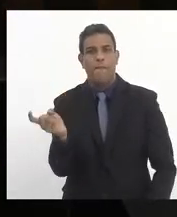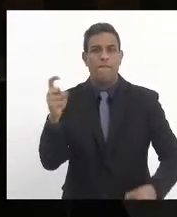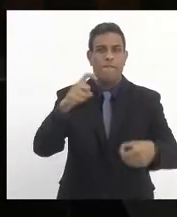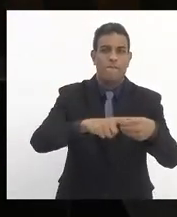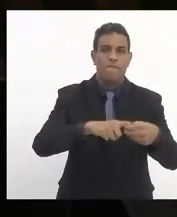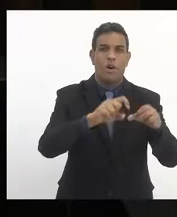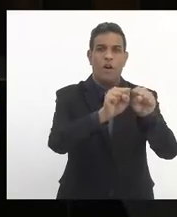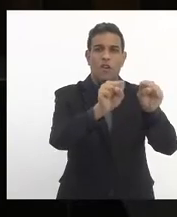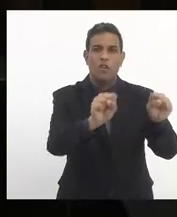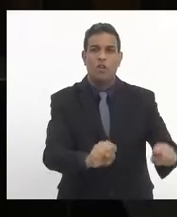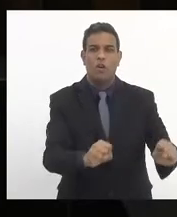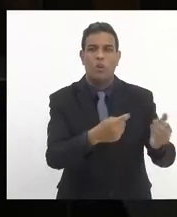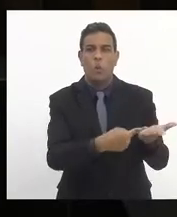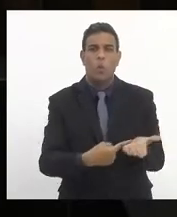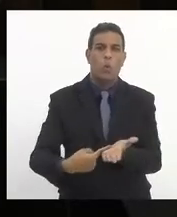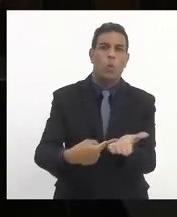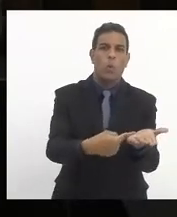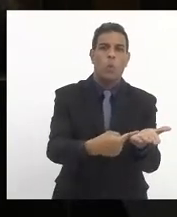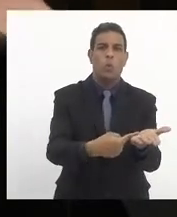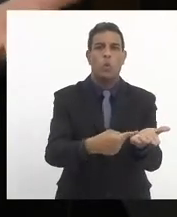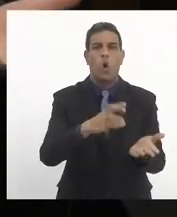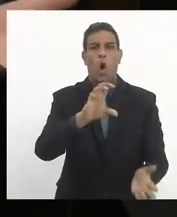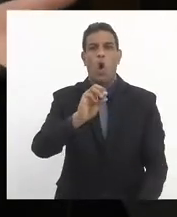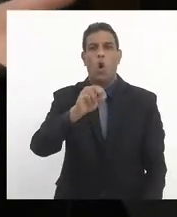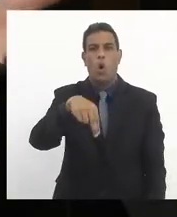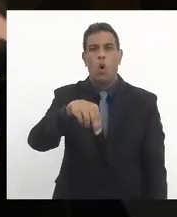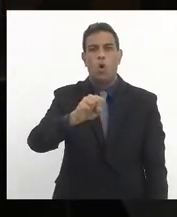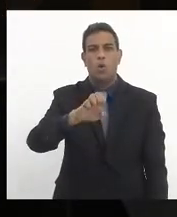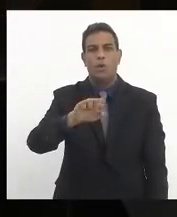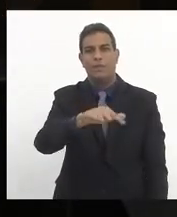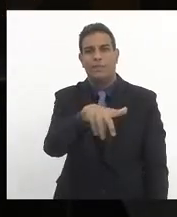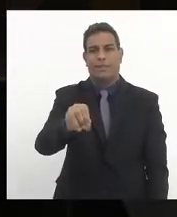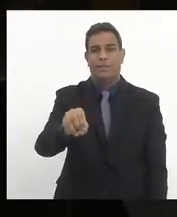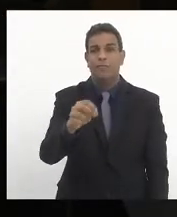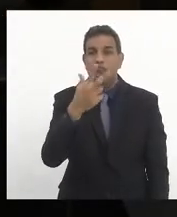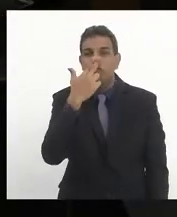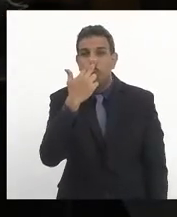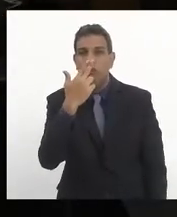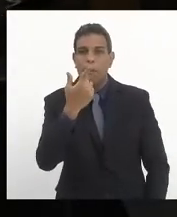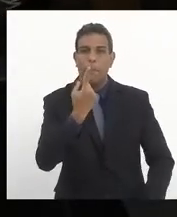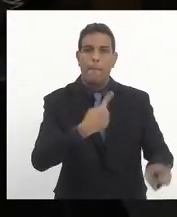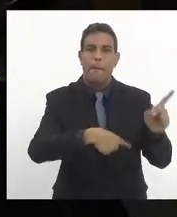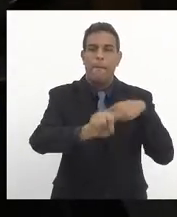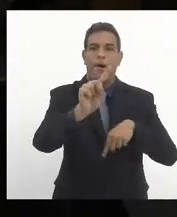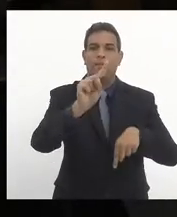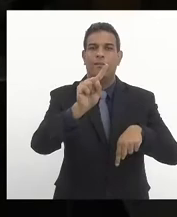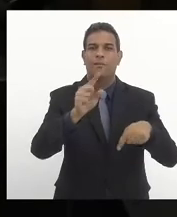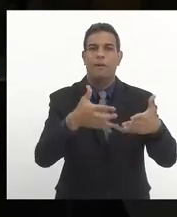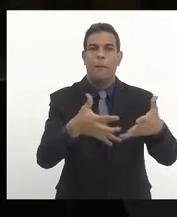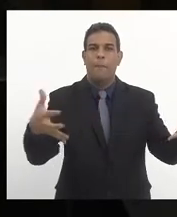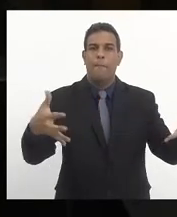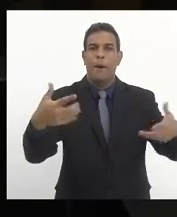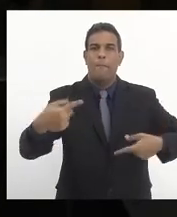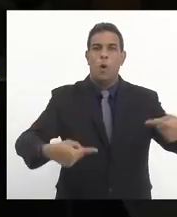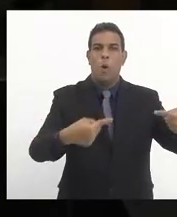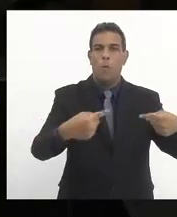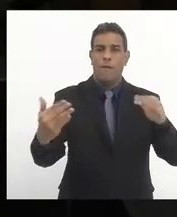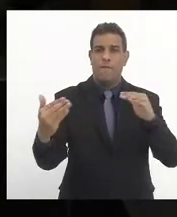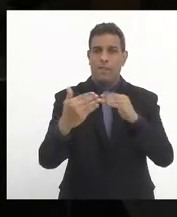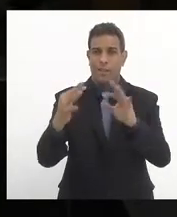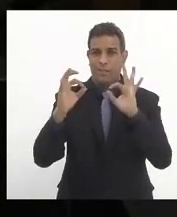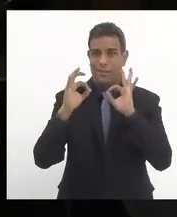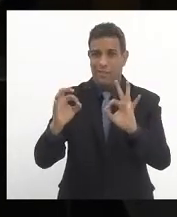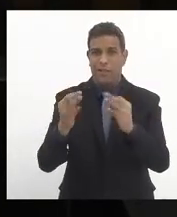de concessão? Seria a redenção política, deputado, com toda a